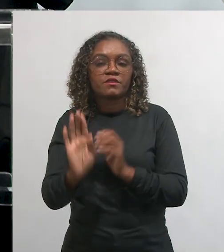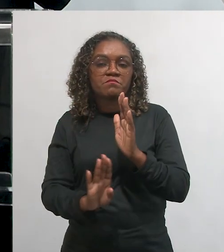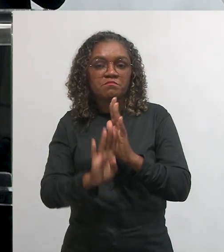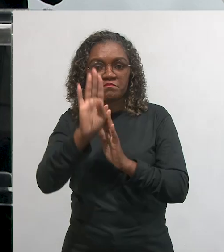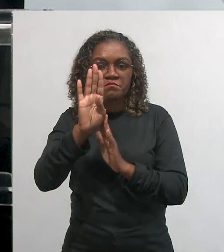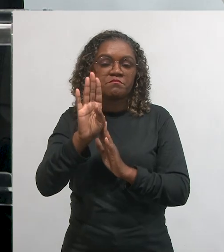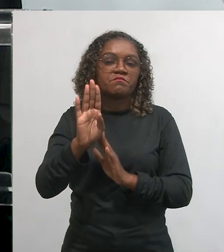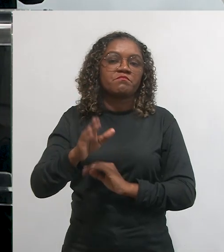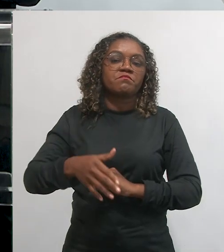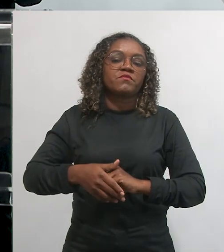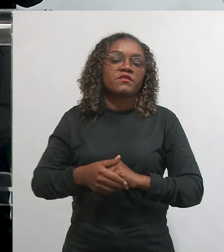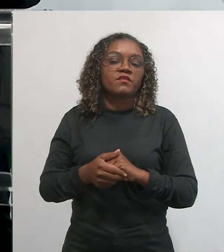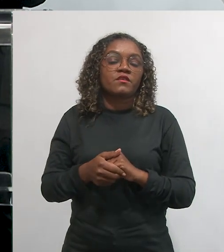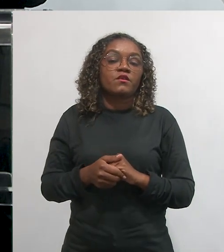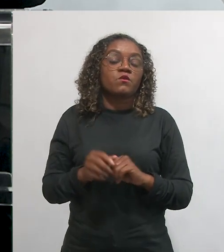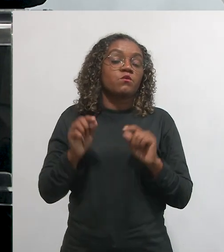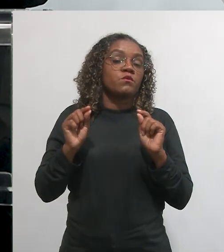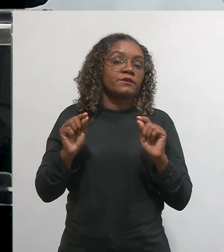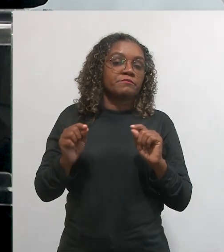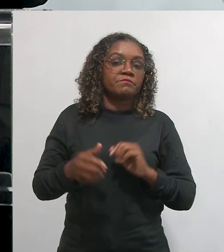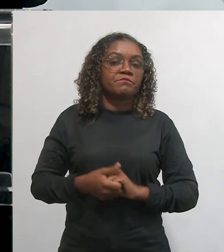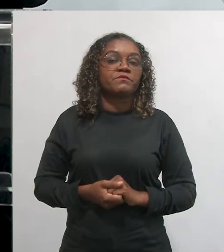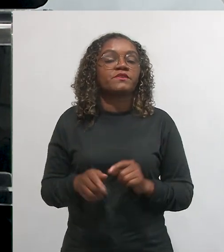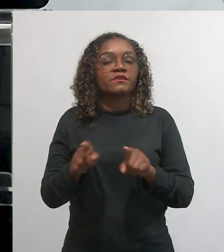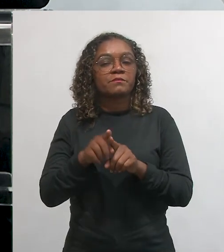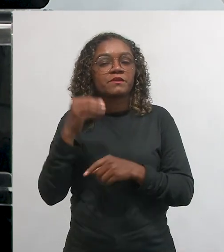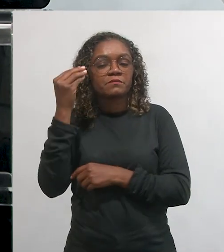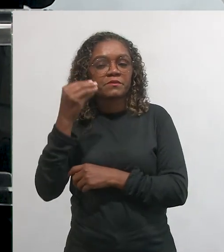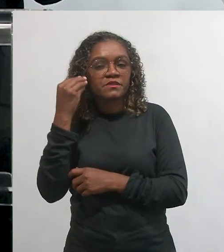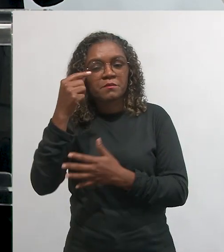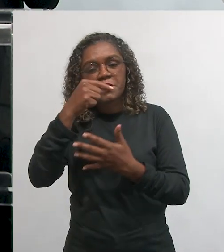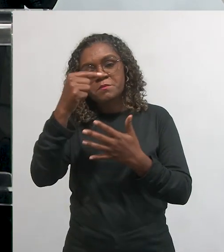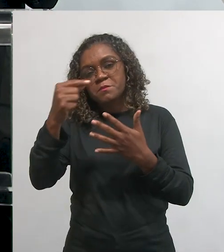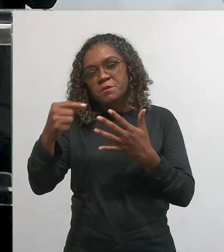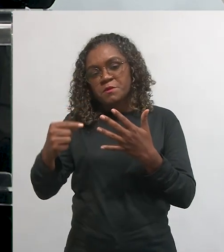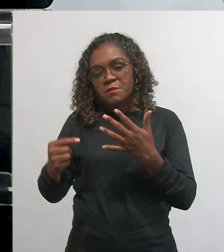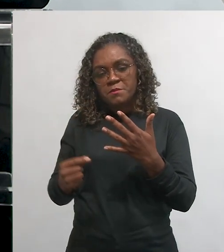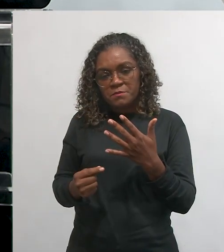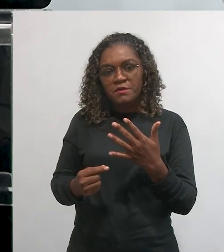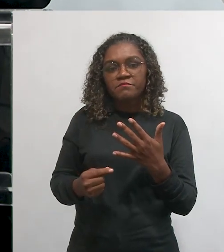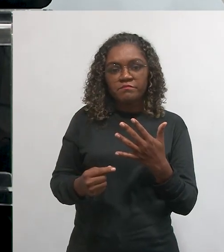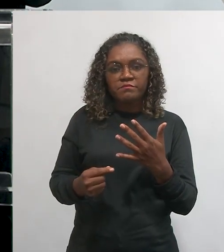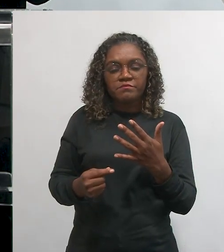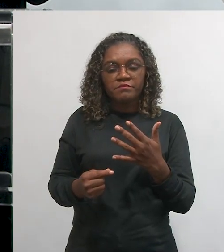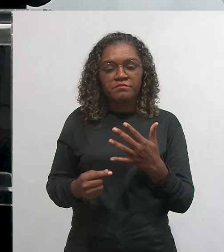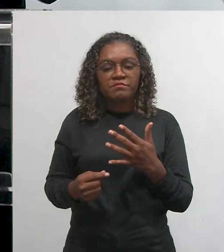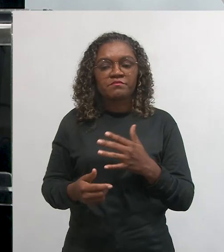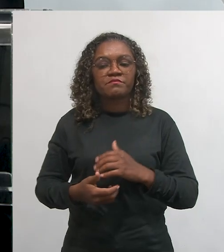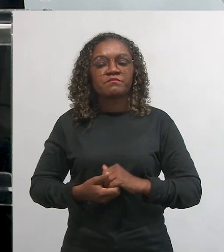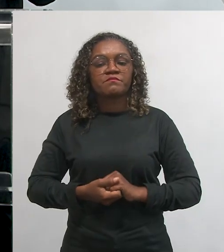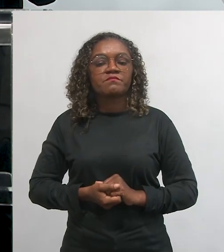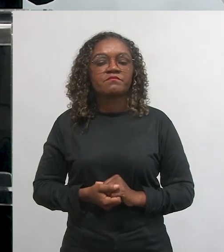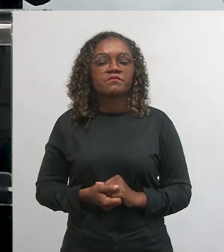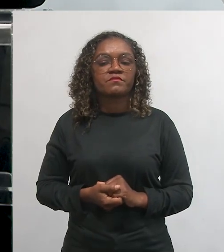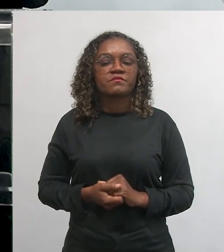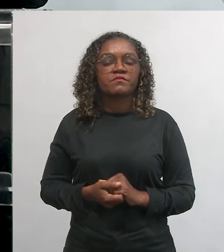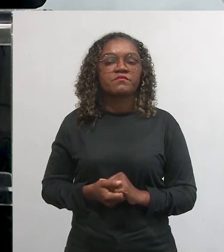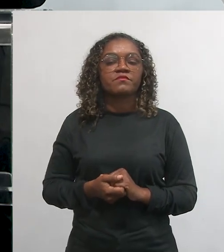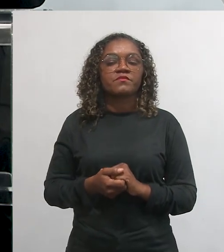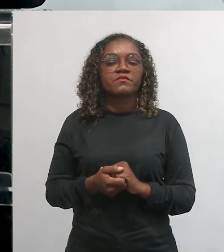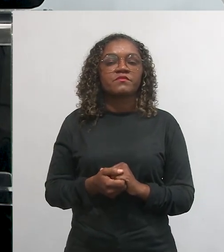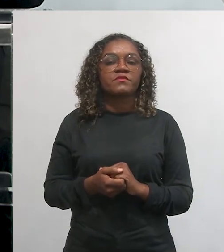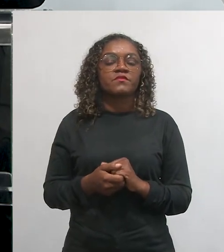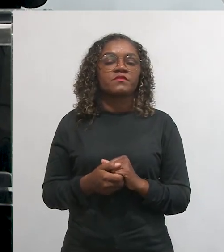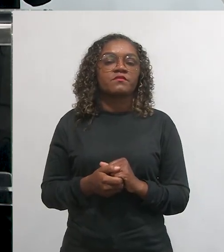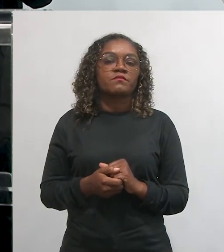financiarização, o neoliberalismo, né? E outras experiências positivas que não são desse arcabouço